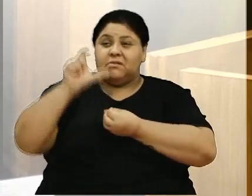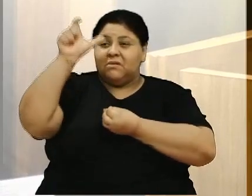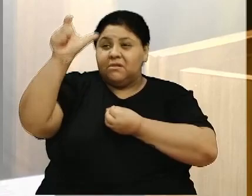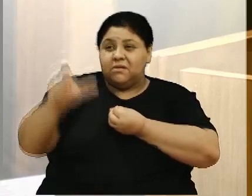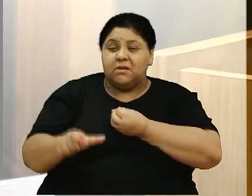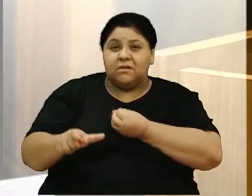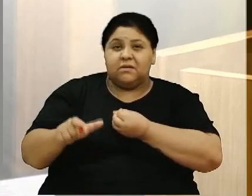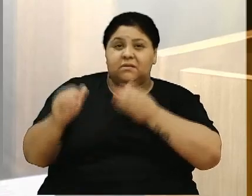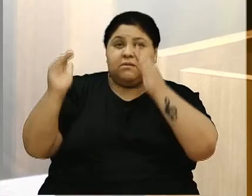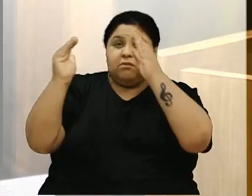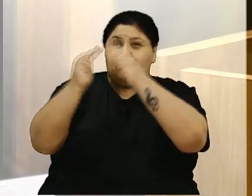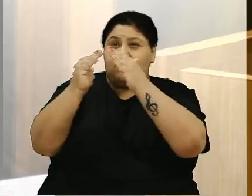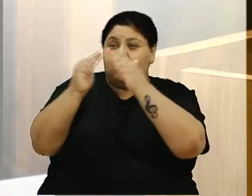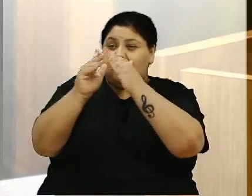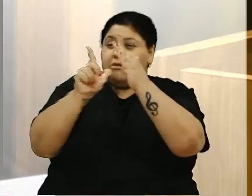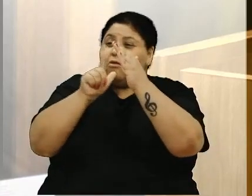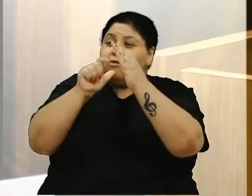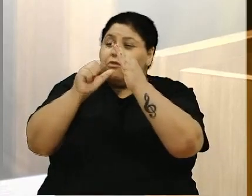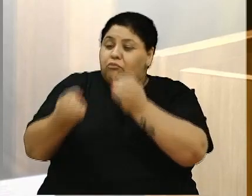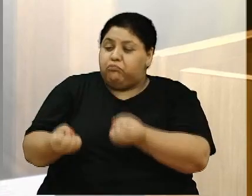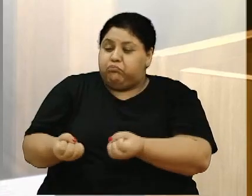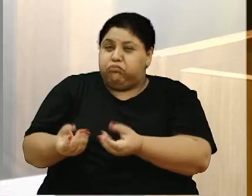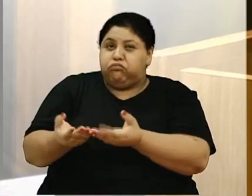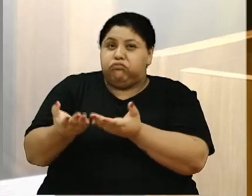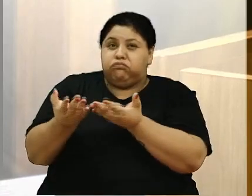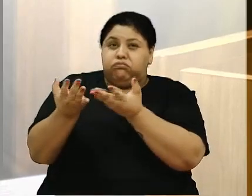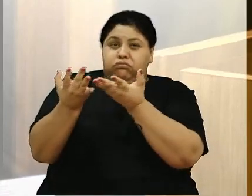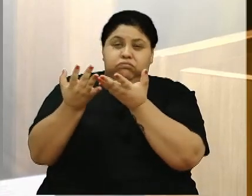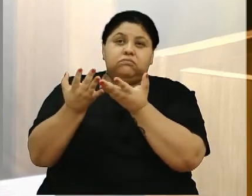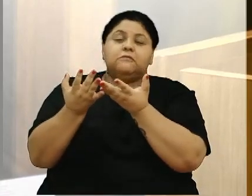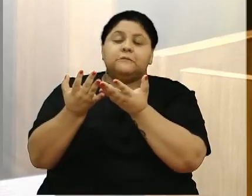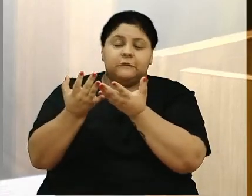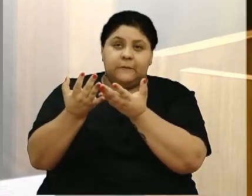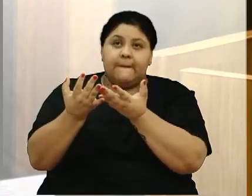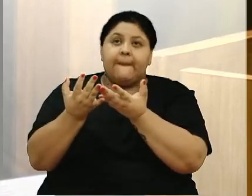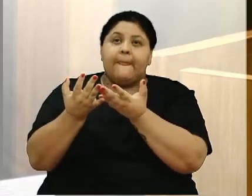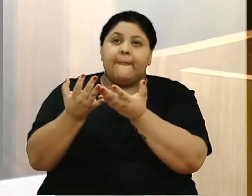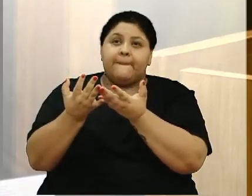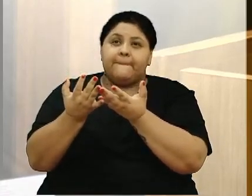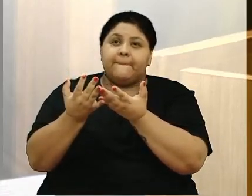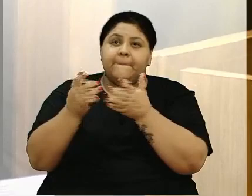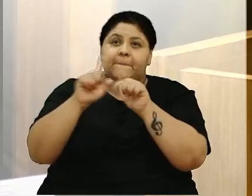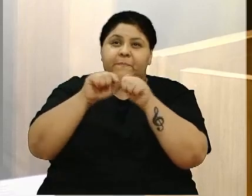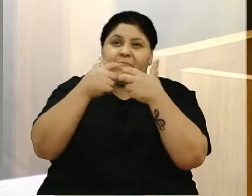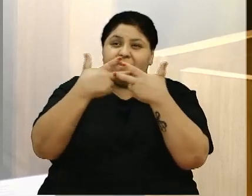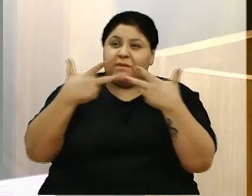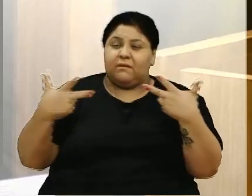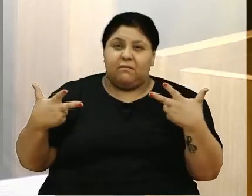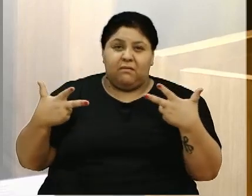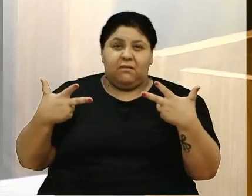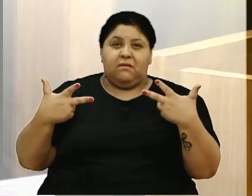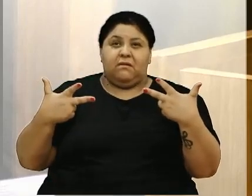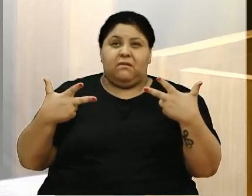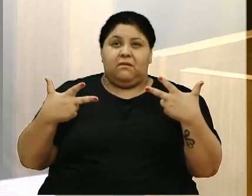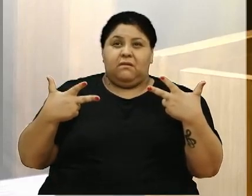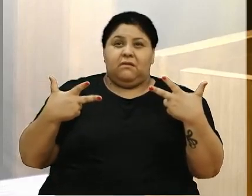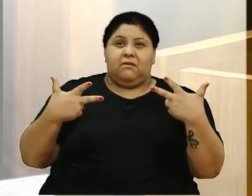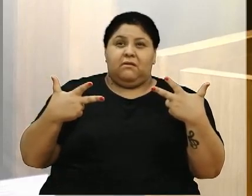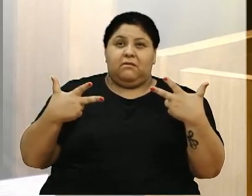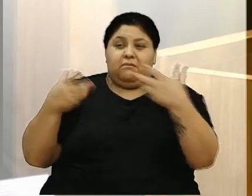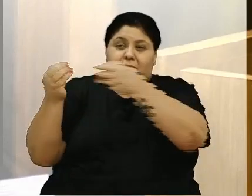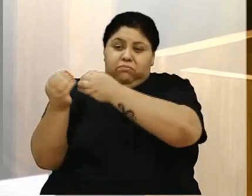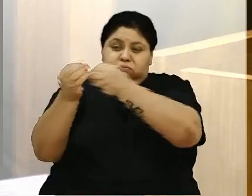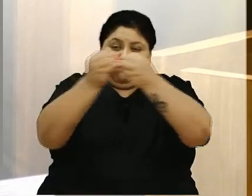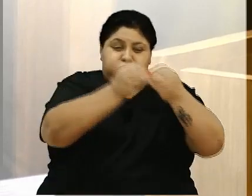com as suas casas alagadas, pessoas que foram com seus móveis tudo molhados, está com os móveis na rua. Então,